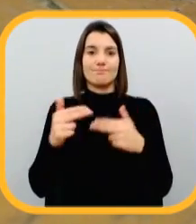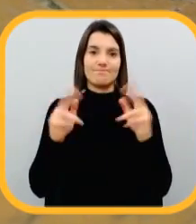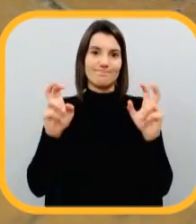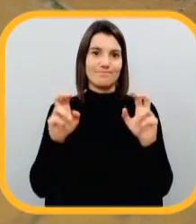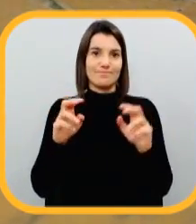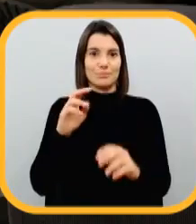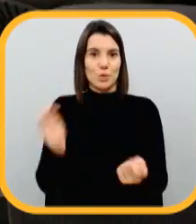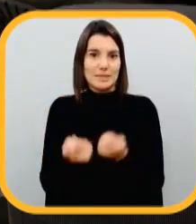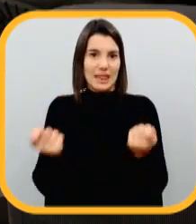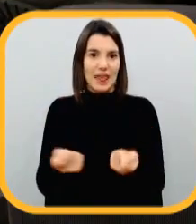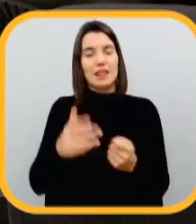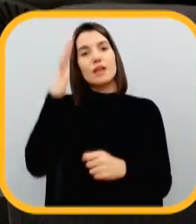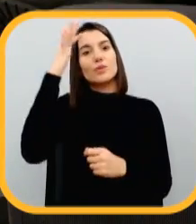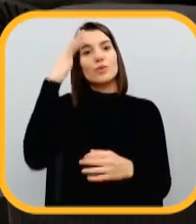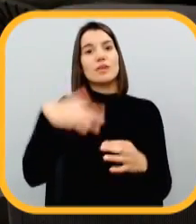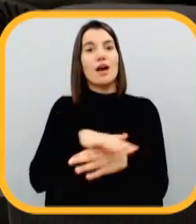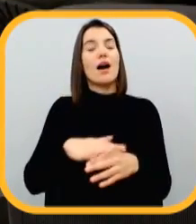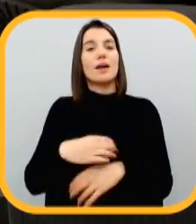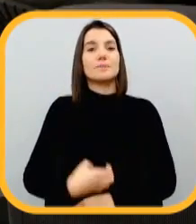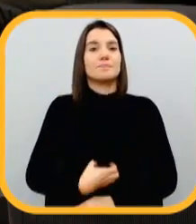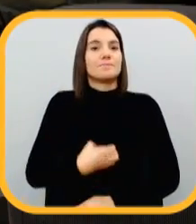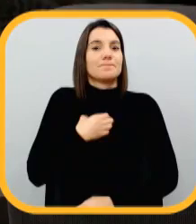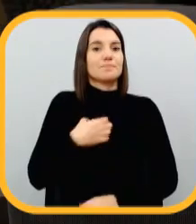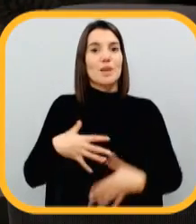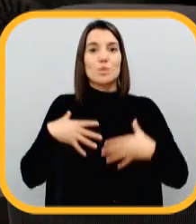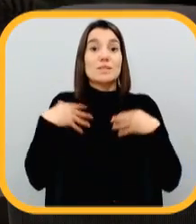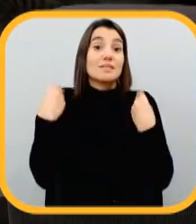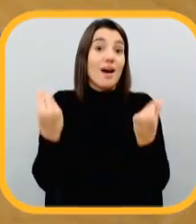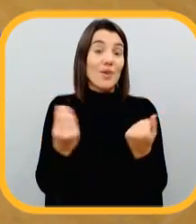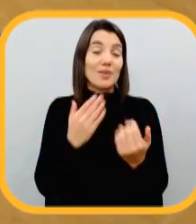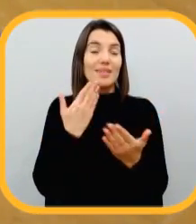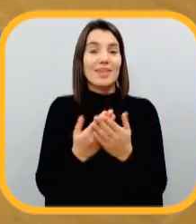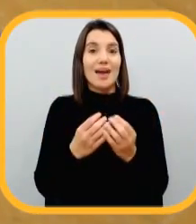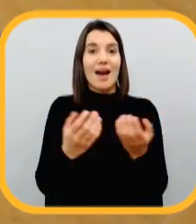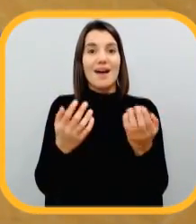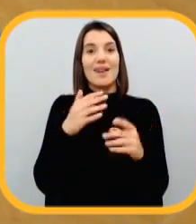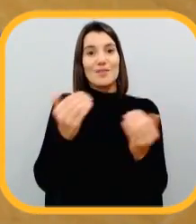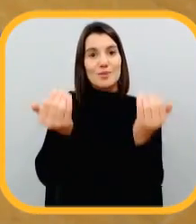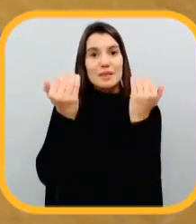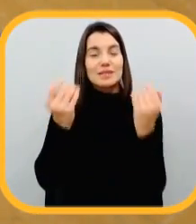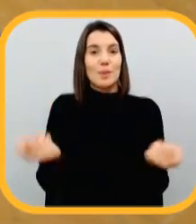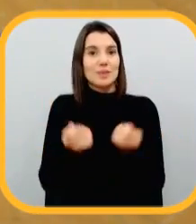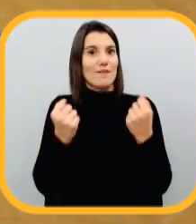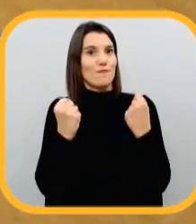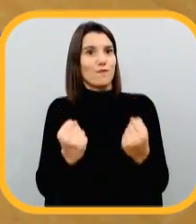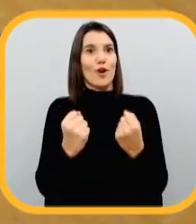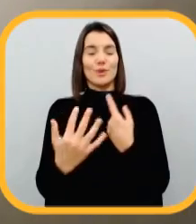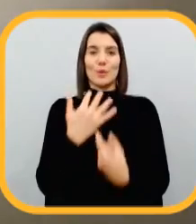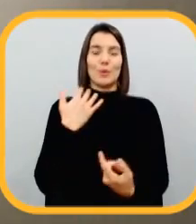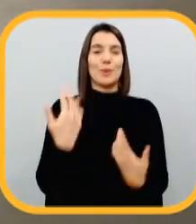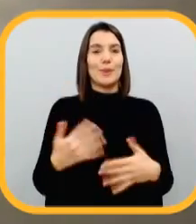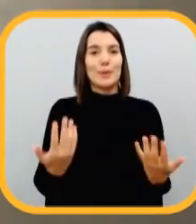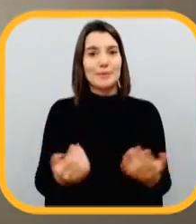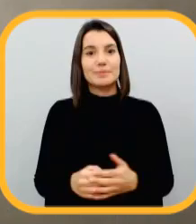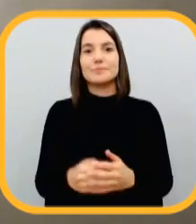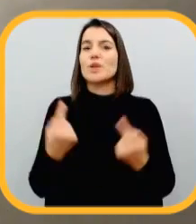da publicidade. É através de teorias no campo das emoções e dos sentidos que se criam mensagens publicitárias fortes.